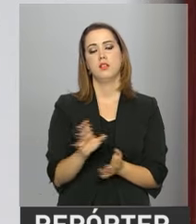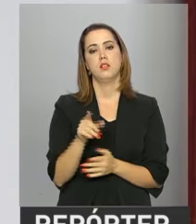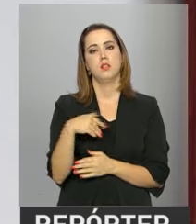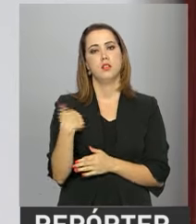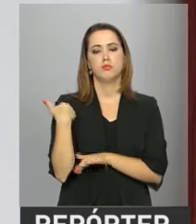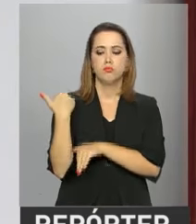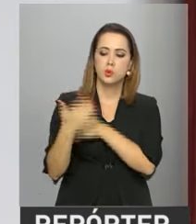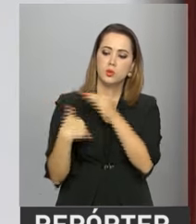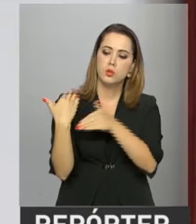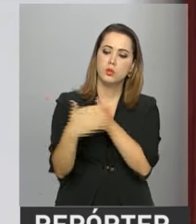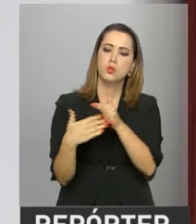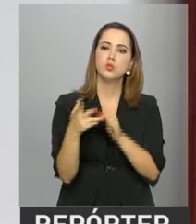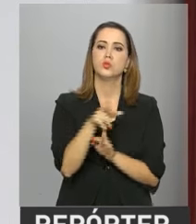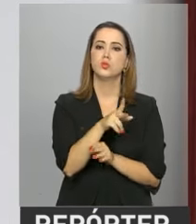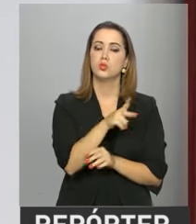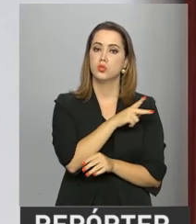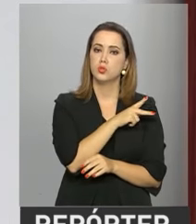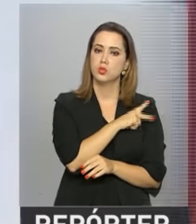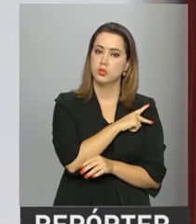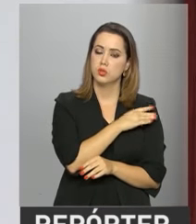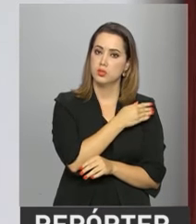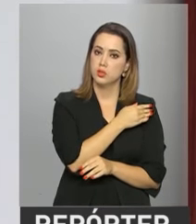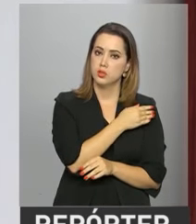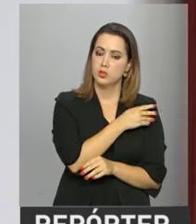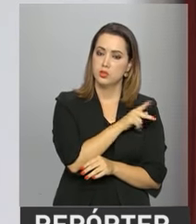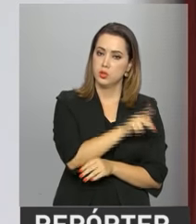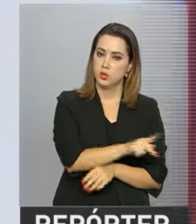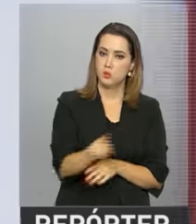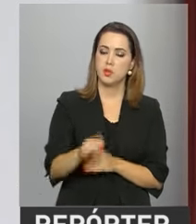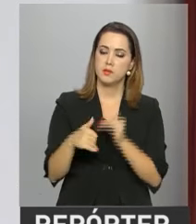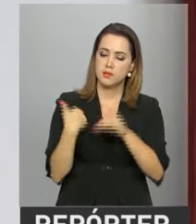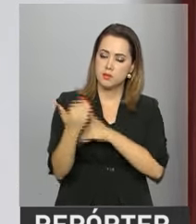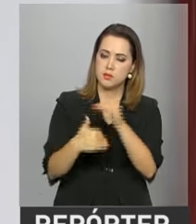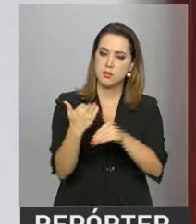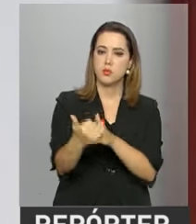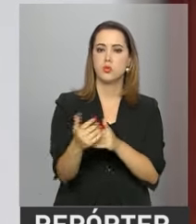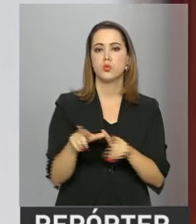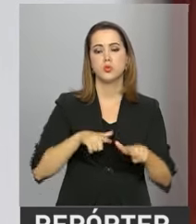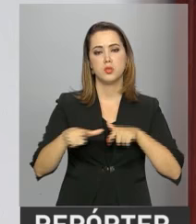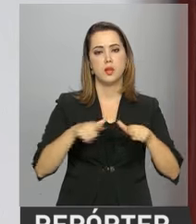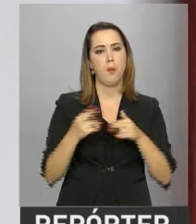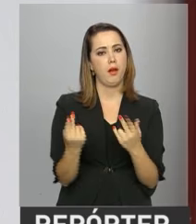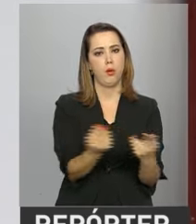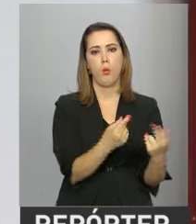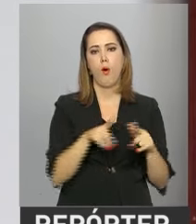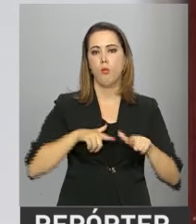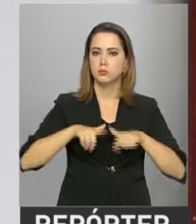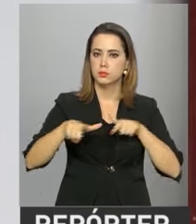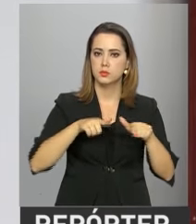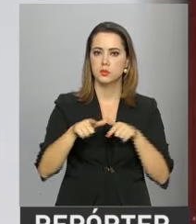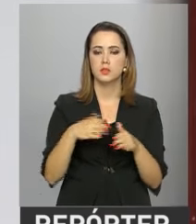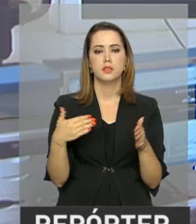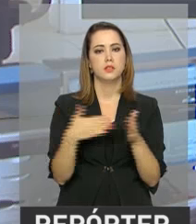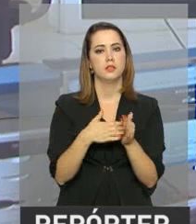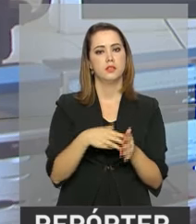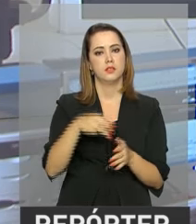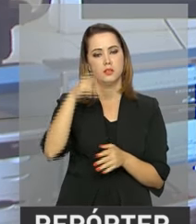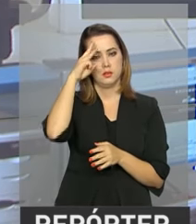a rotina da presidência seja mantida, apenas isso. Esse é o nosso papel na presidência da República no dia de hoje até o dia de